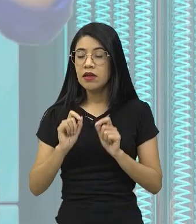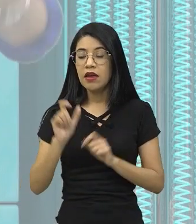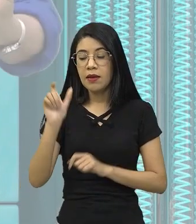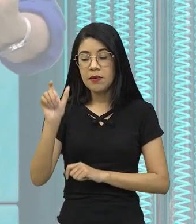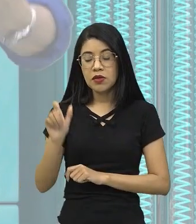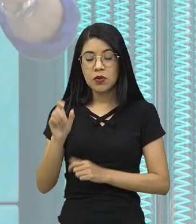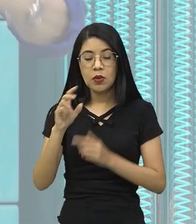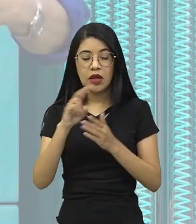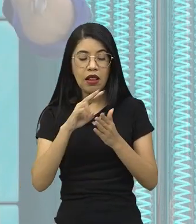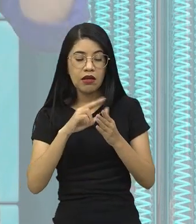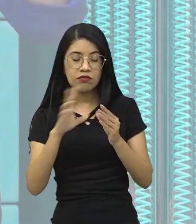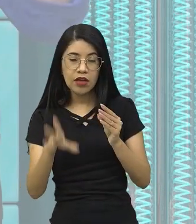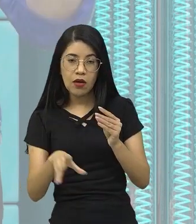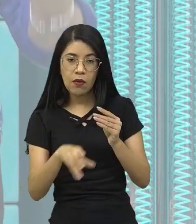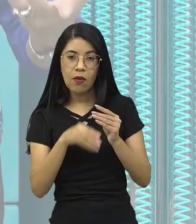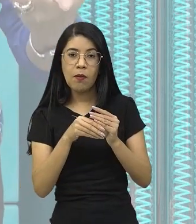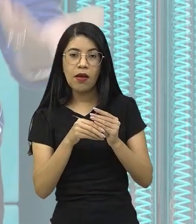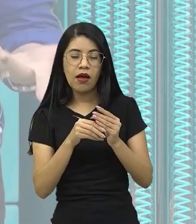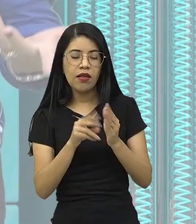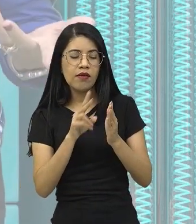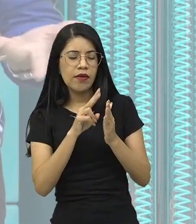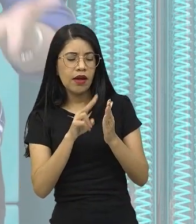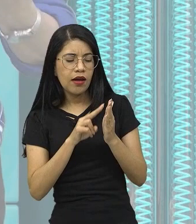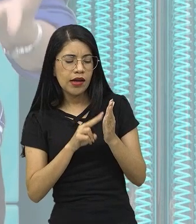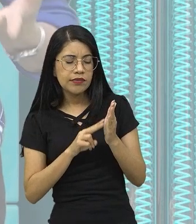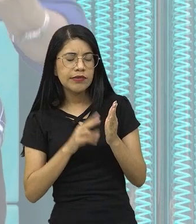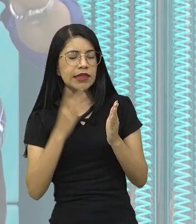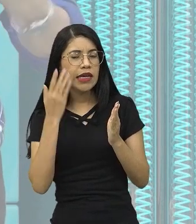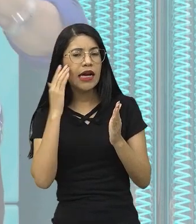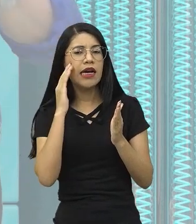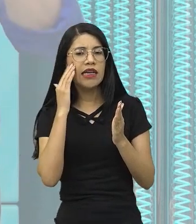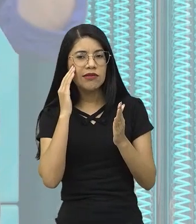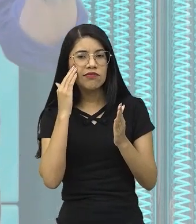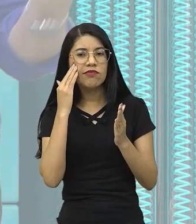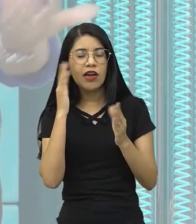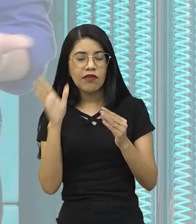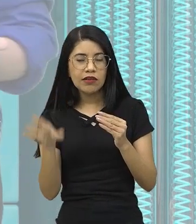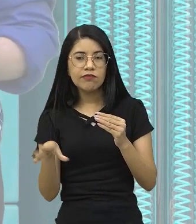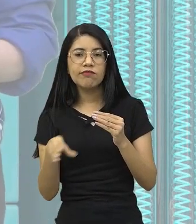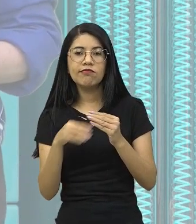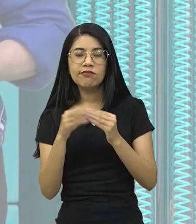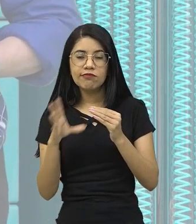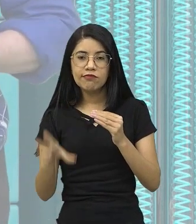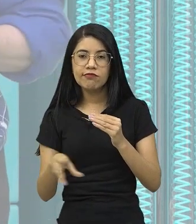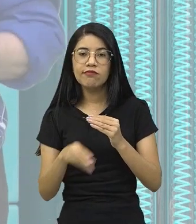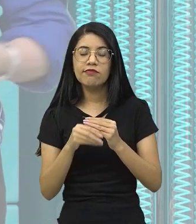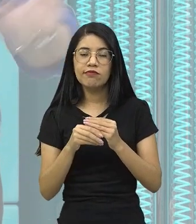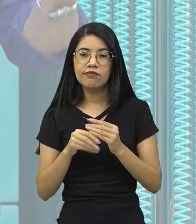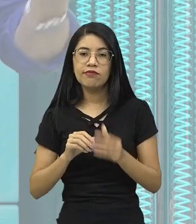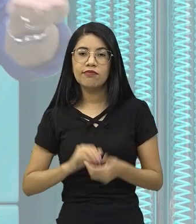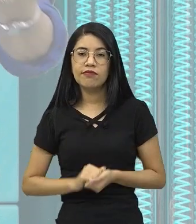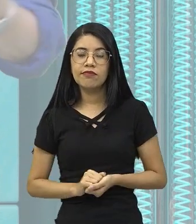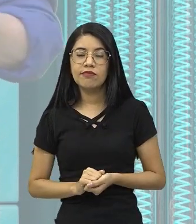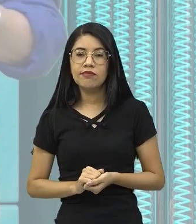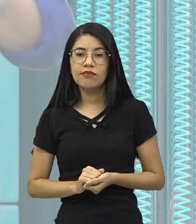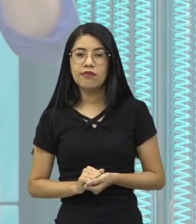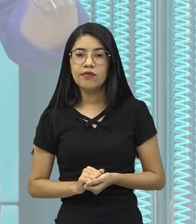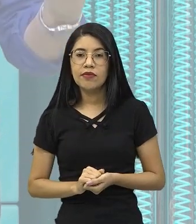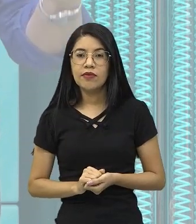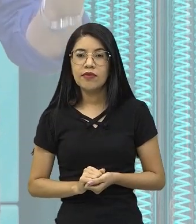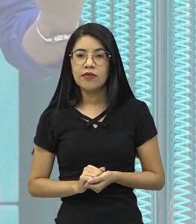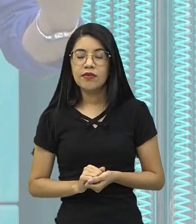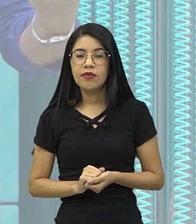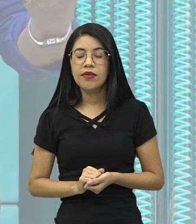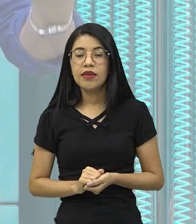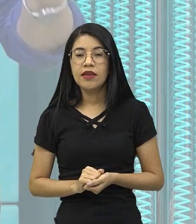vai preencher, fica subentendida a interpretação. Então, você, para compreender o mini-conto, aquela história